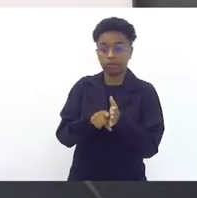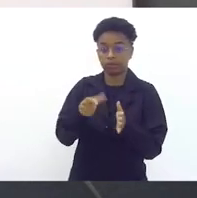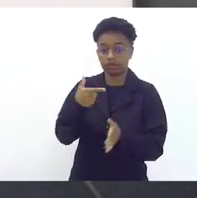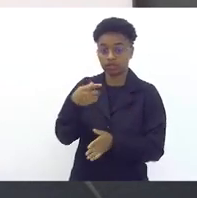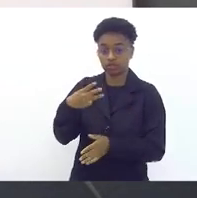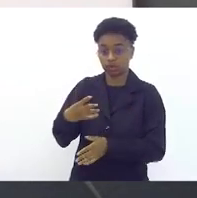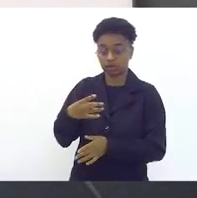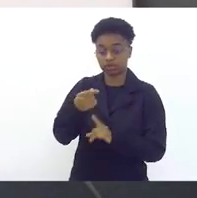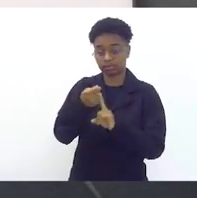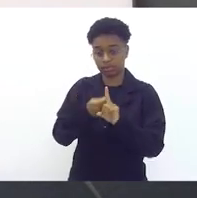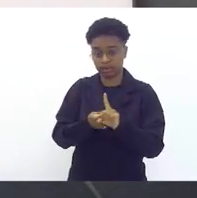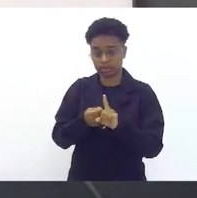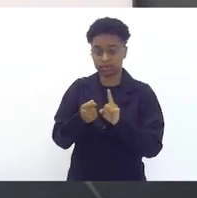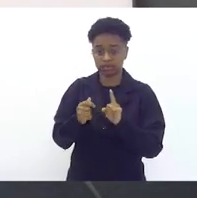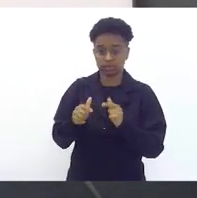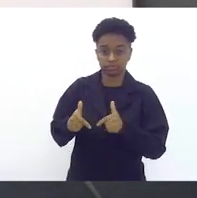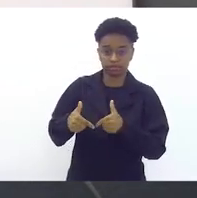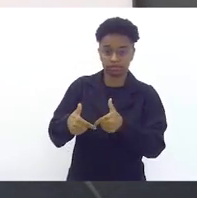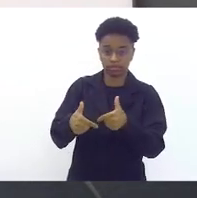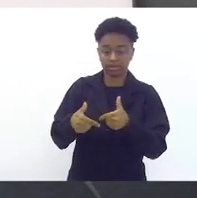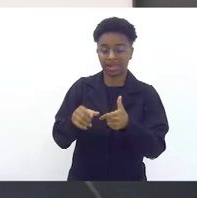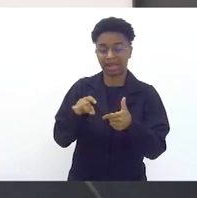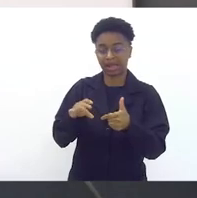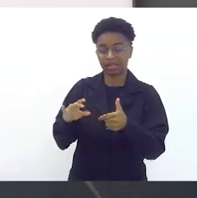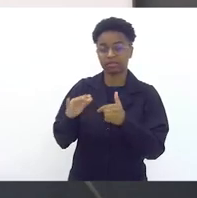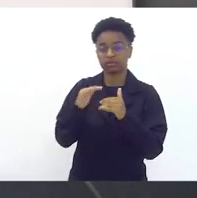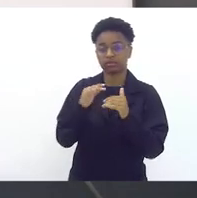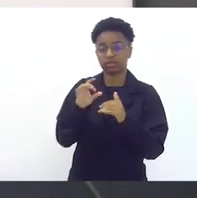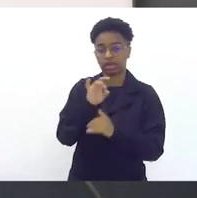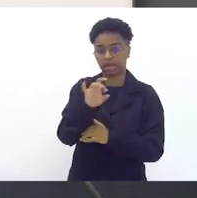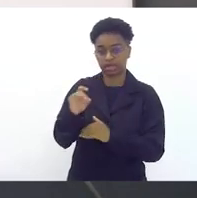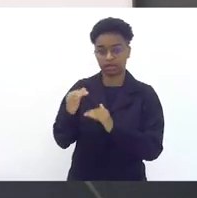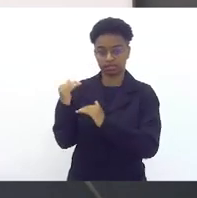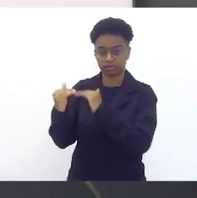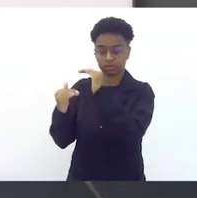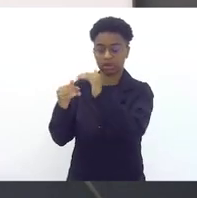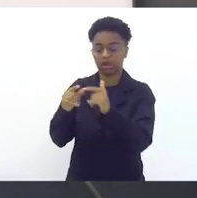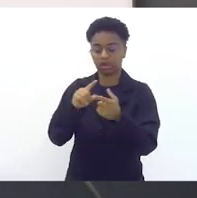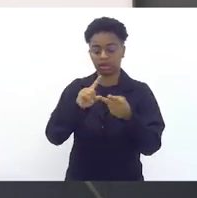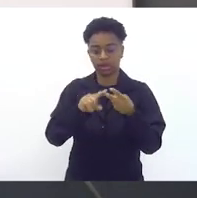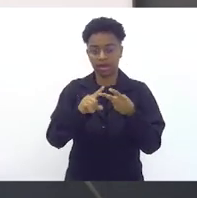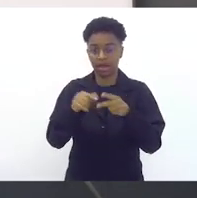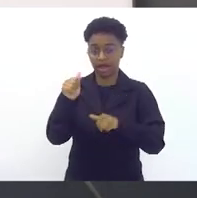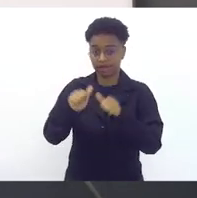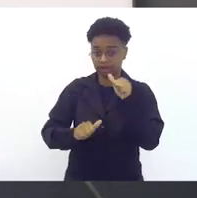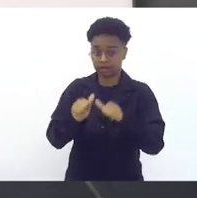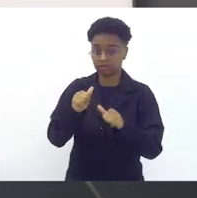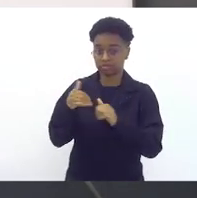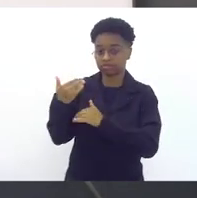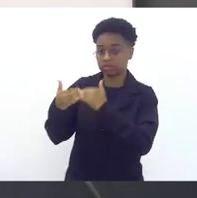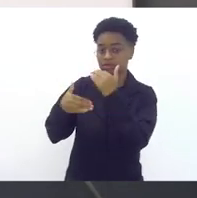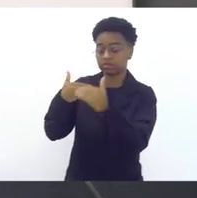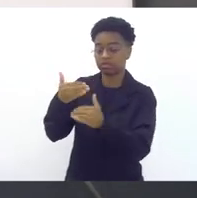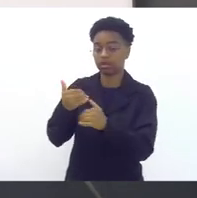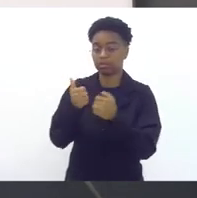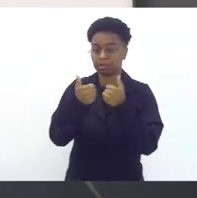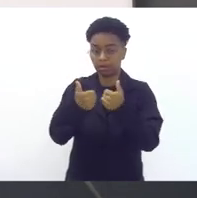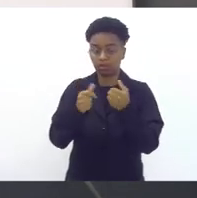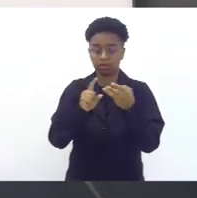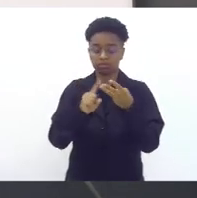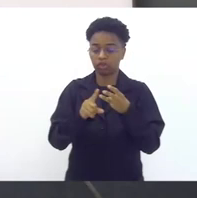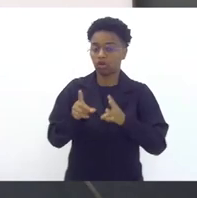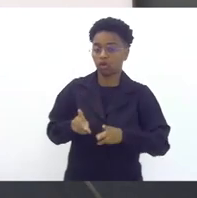exercício entre cada progressão, avaliação periódica de desempenho satisfatória e aperfeiçoamento profissional